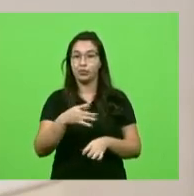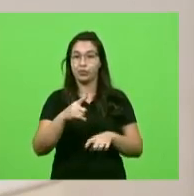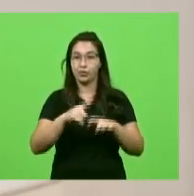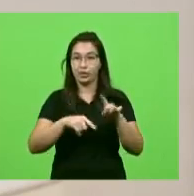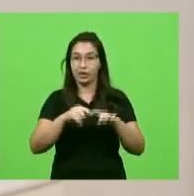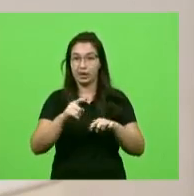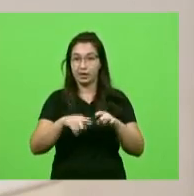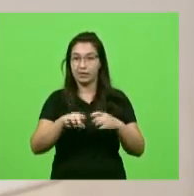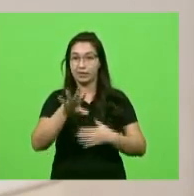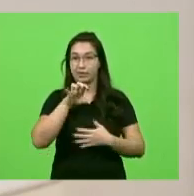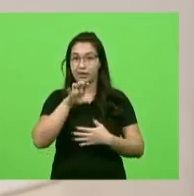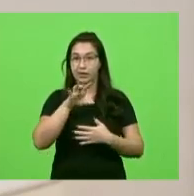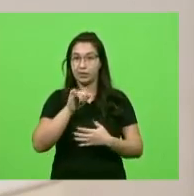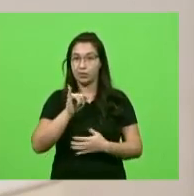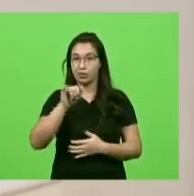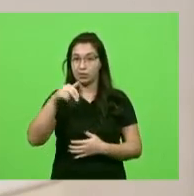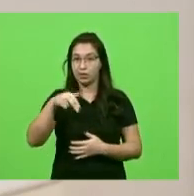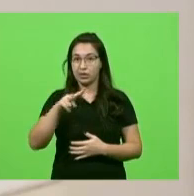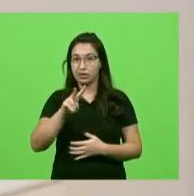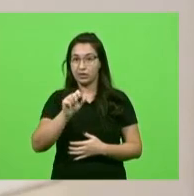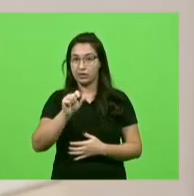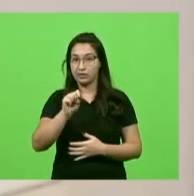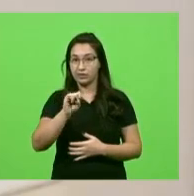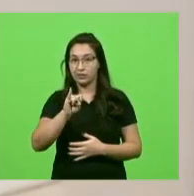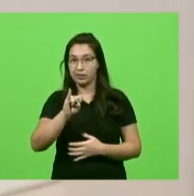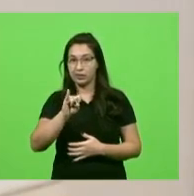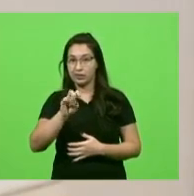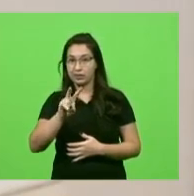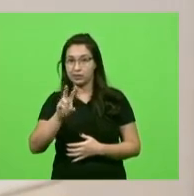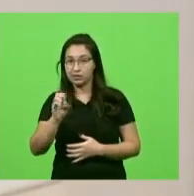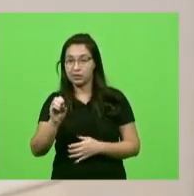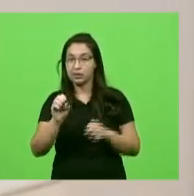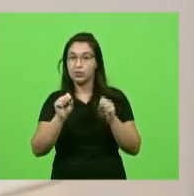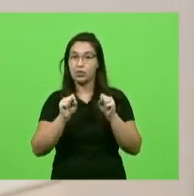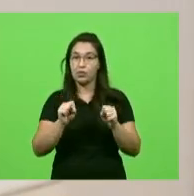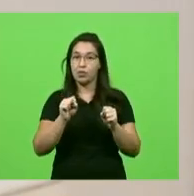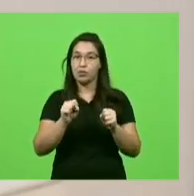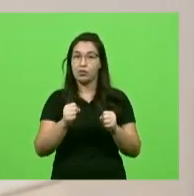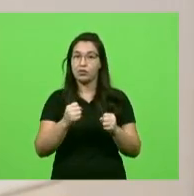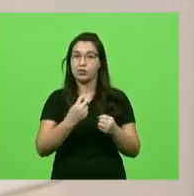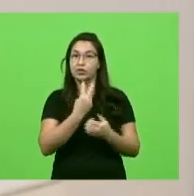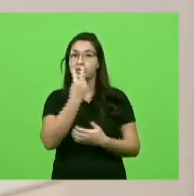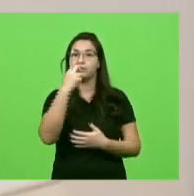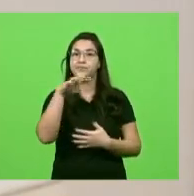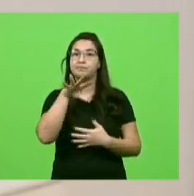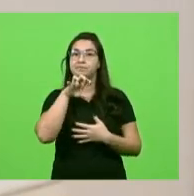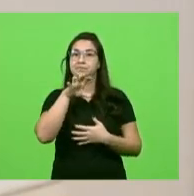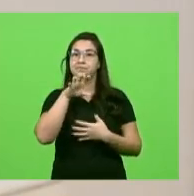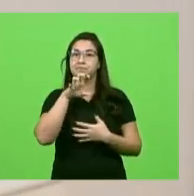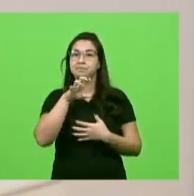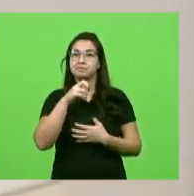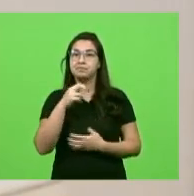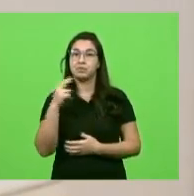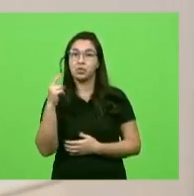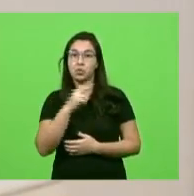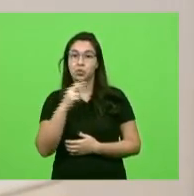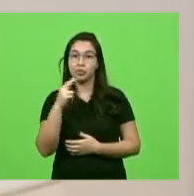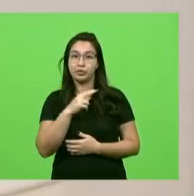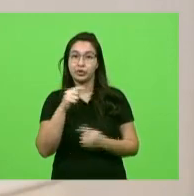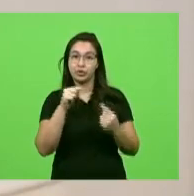tipo invasivo e permite entubar pacientes com síndrome respiratória aguda associada à